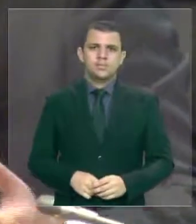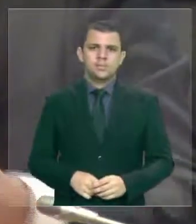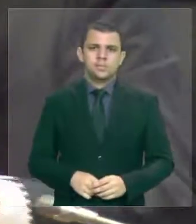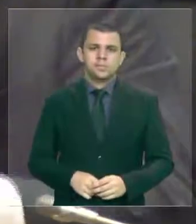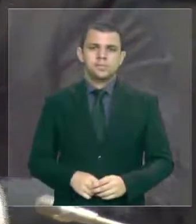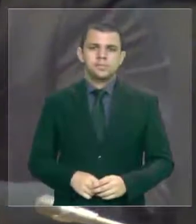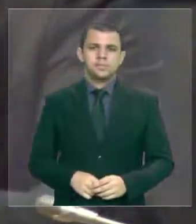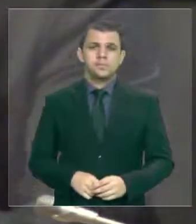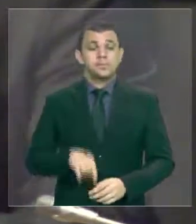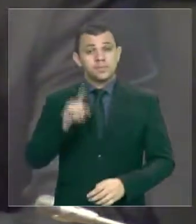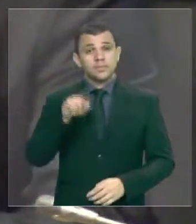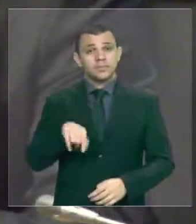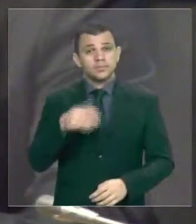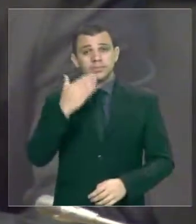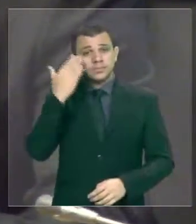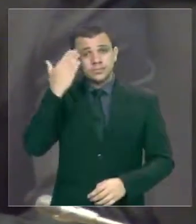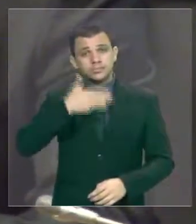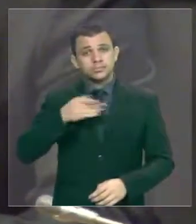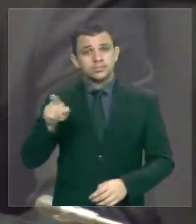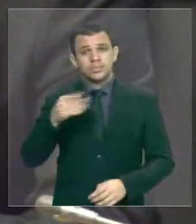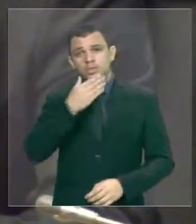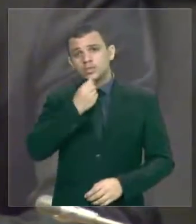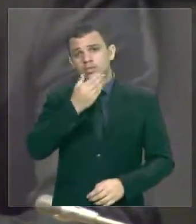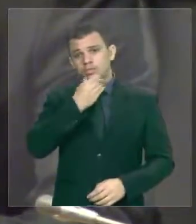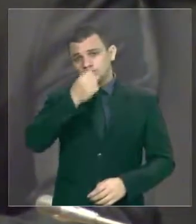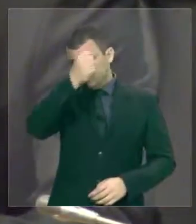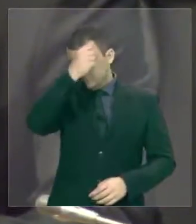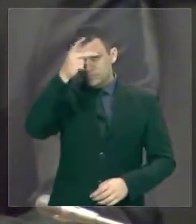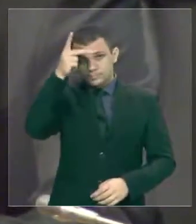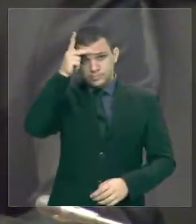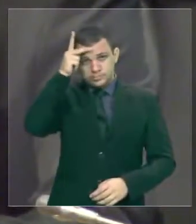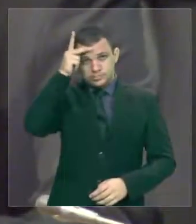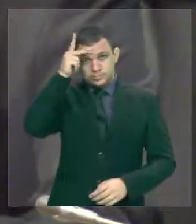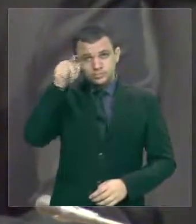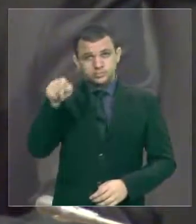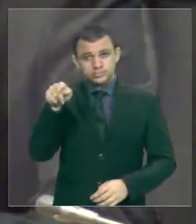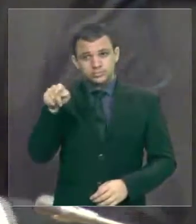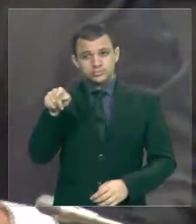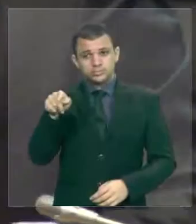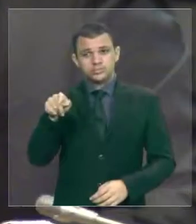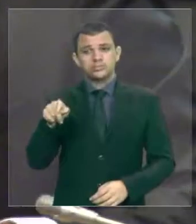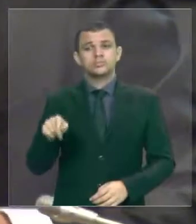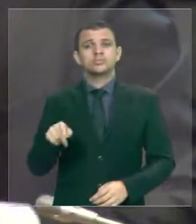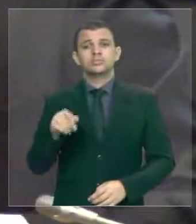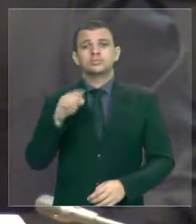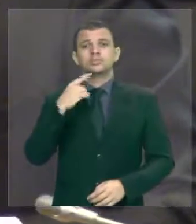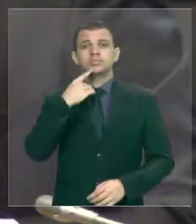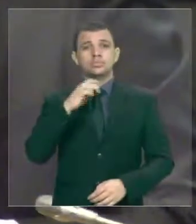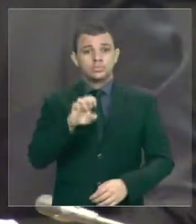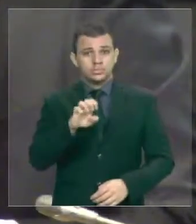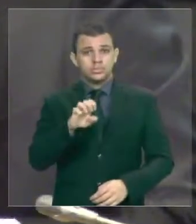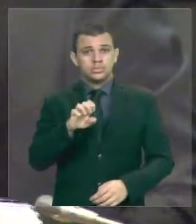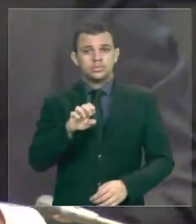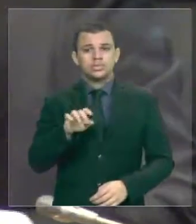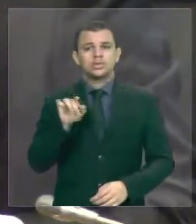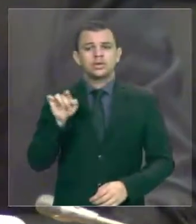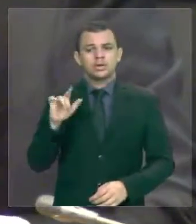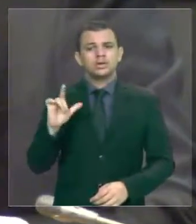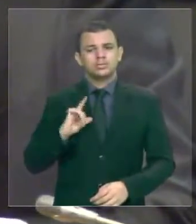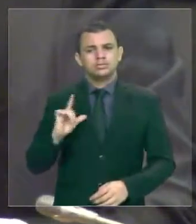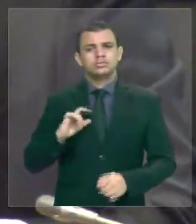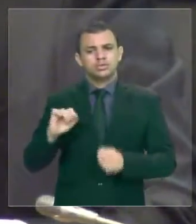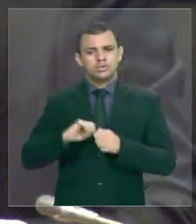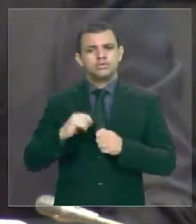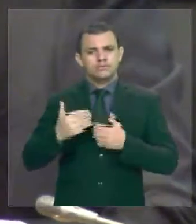E é exatamente isso que o prefeito da capital, Edivaldo Holanda Júnior,